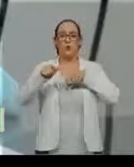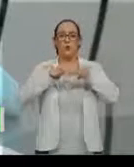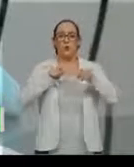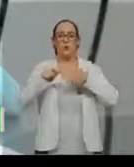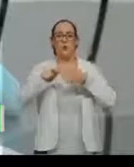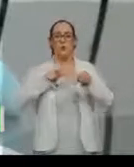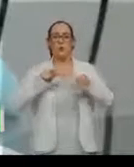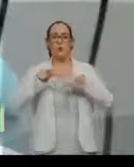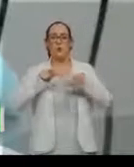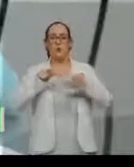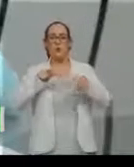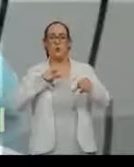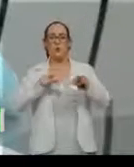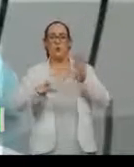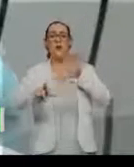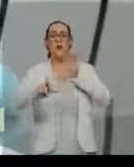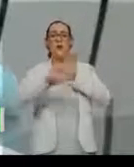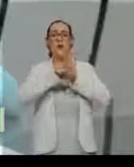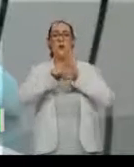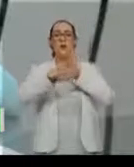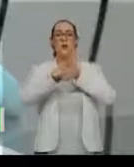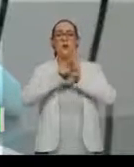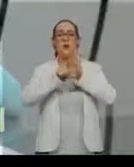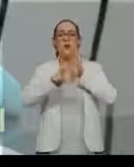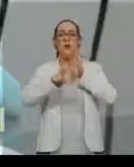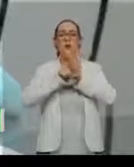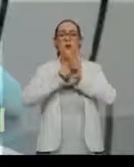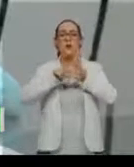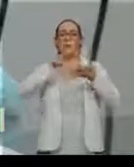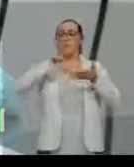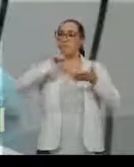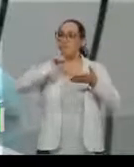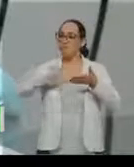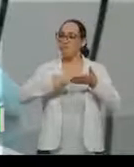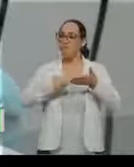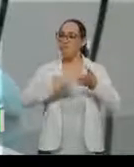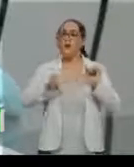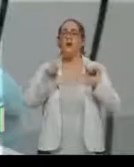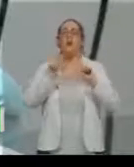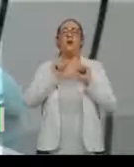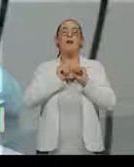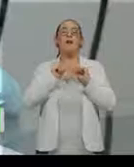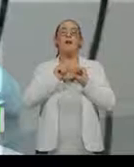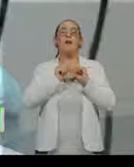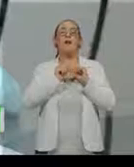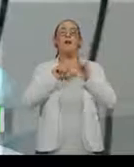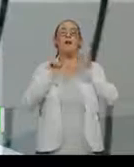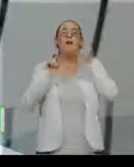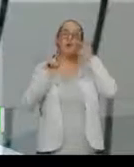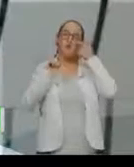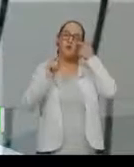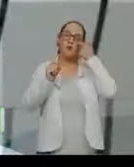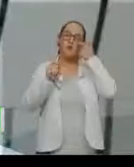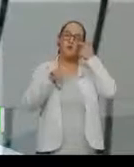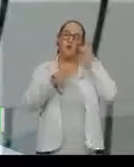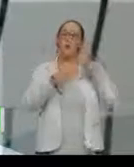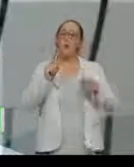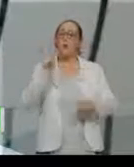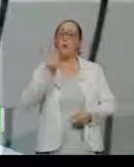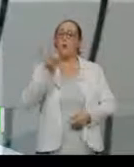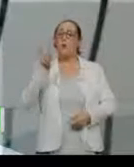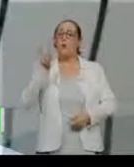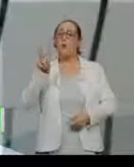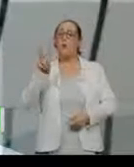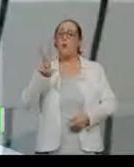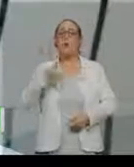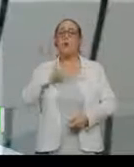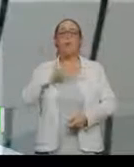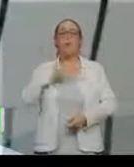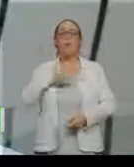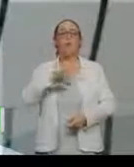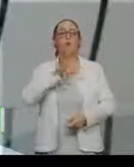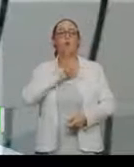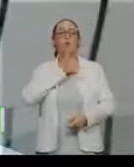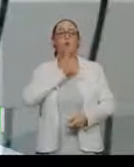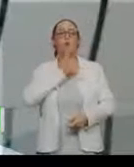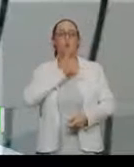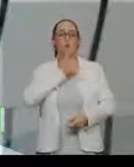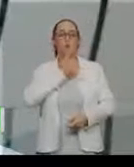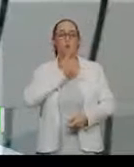que foram aprovadas, isso faz com que ele tenha, ele seja chamado e conhecido